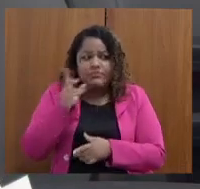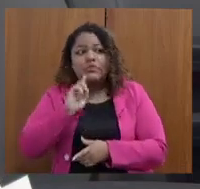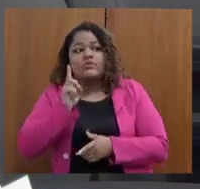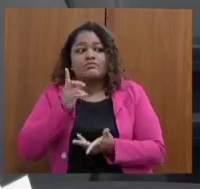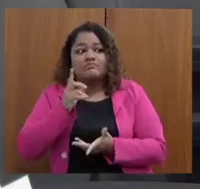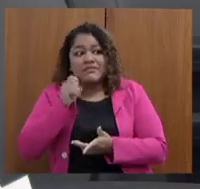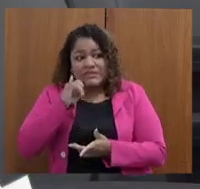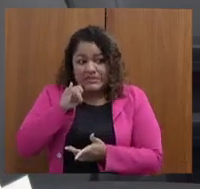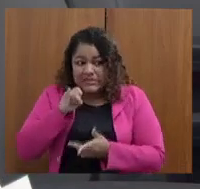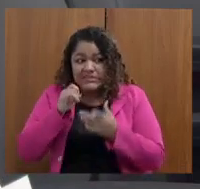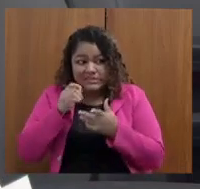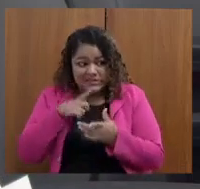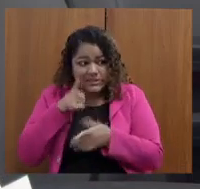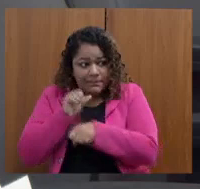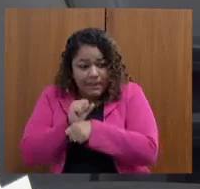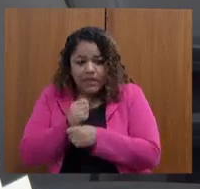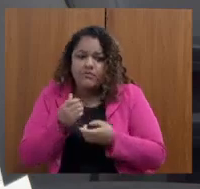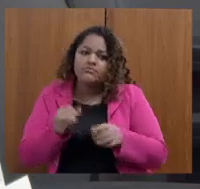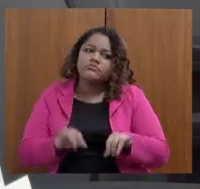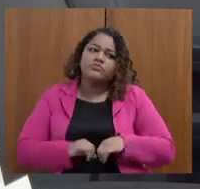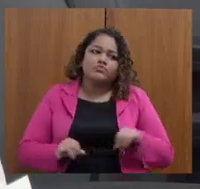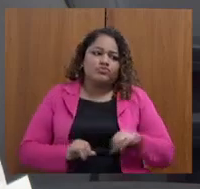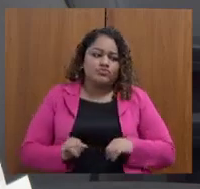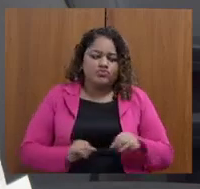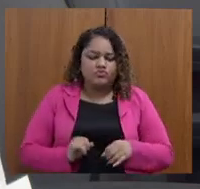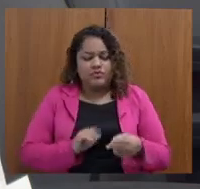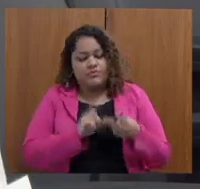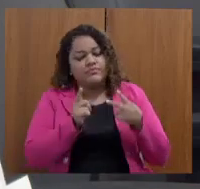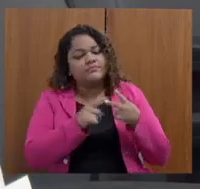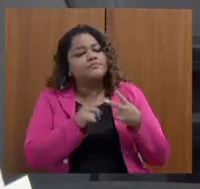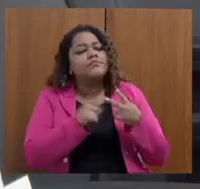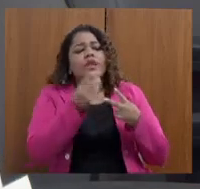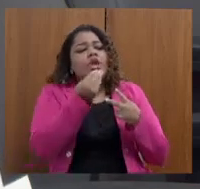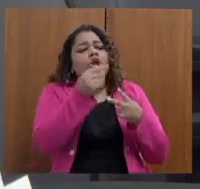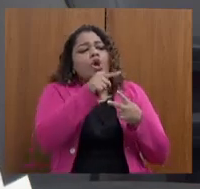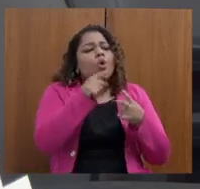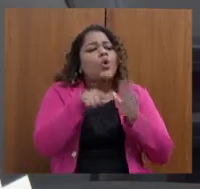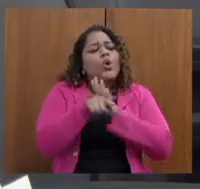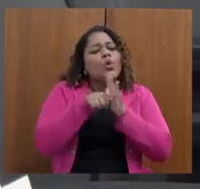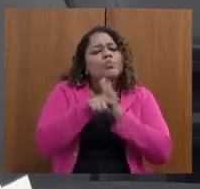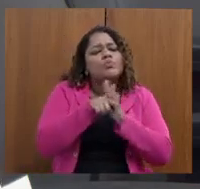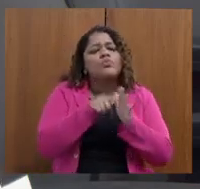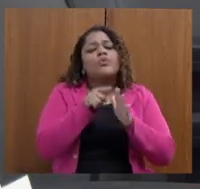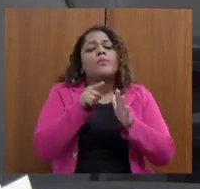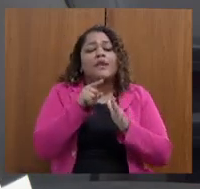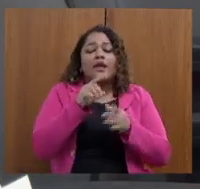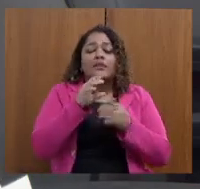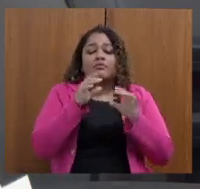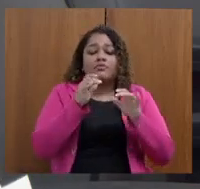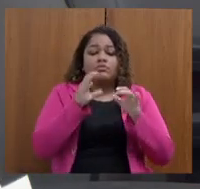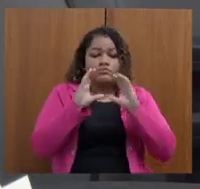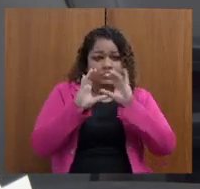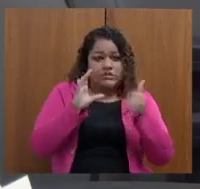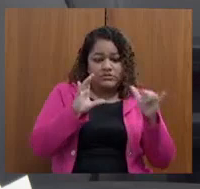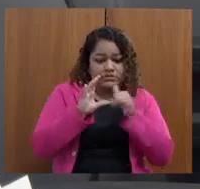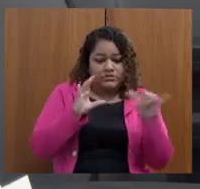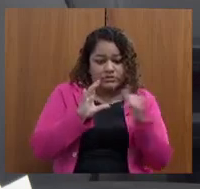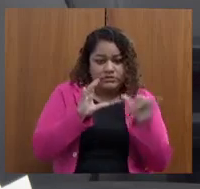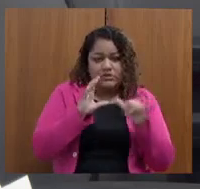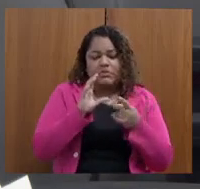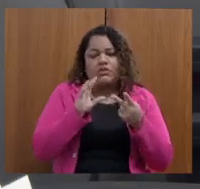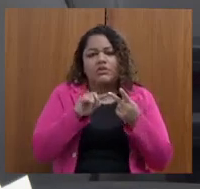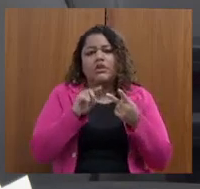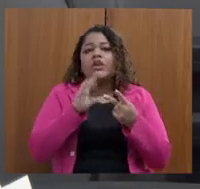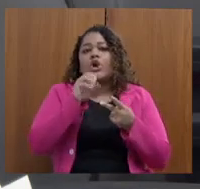pé tá os estudos das privatizações no estado especialmente para copas e para ser amiga que são as mais sensíveis Na minha opinião e sobre